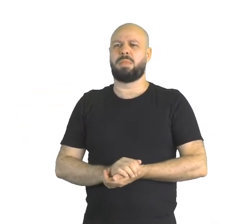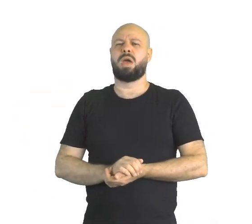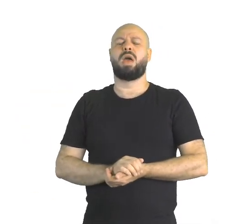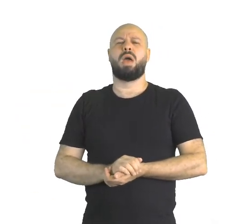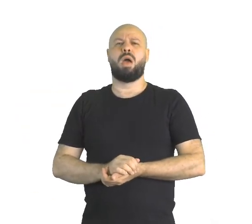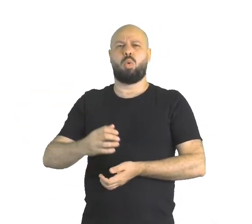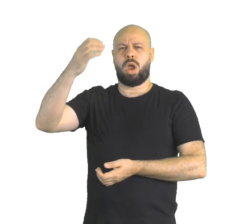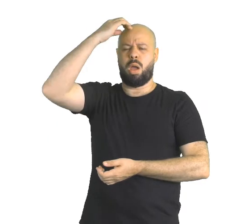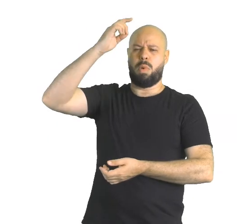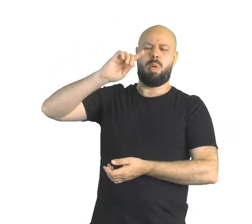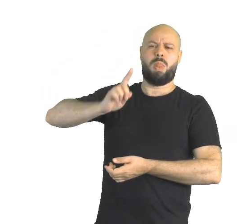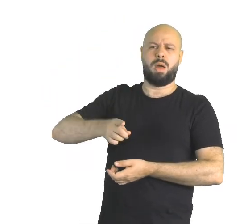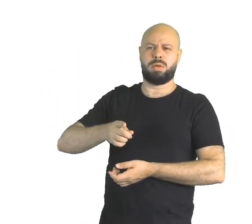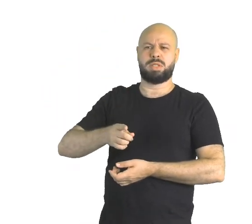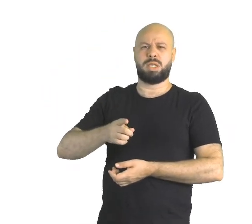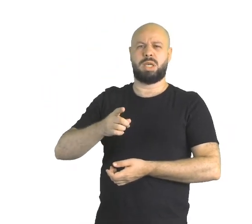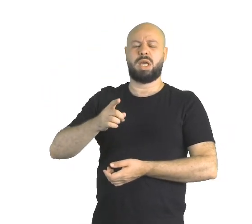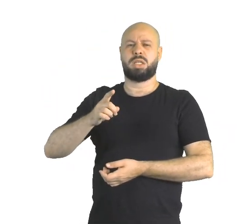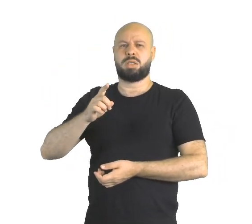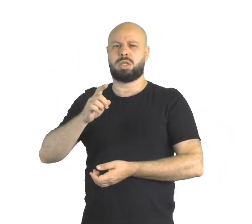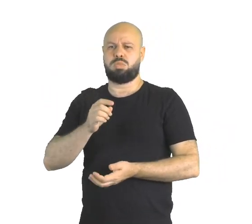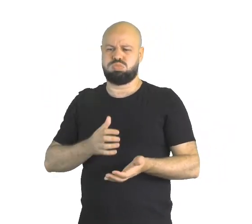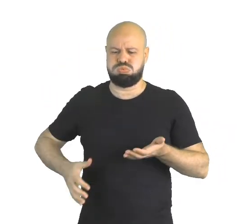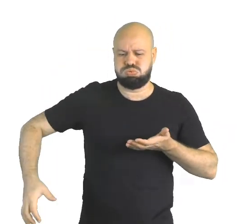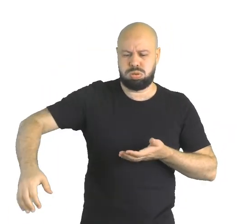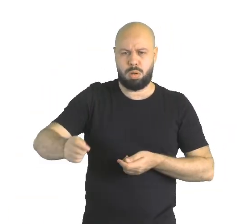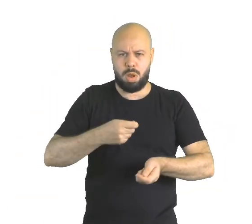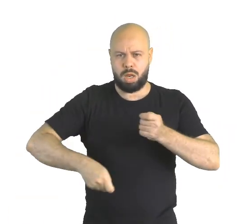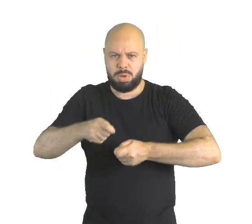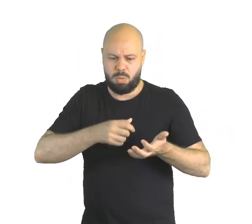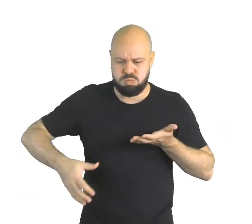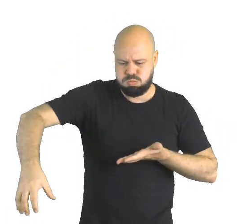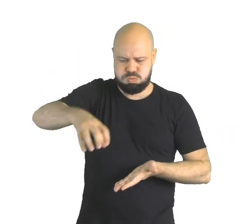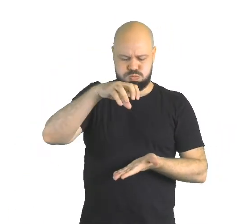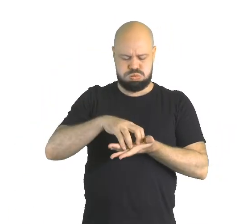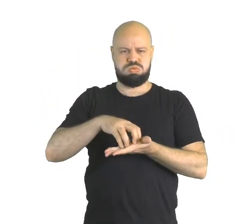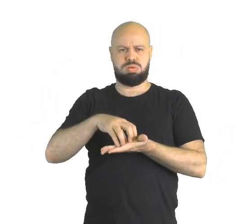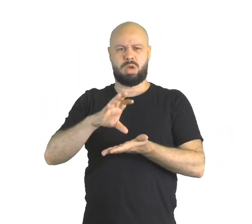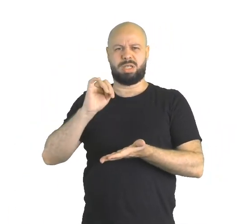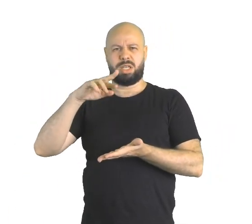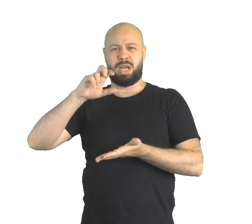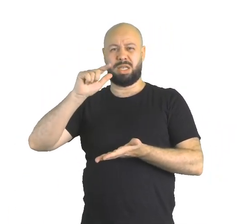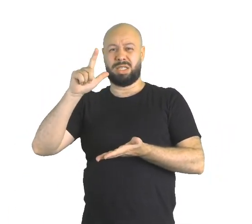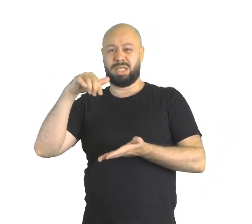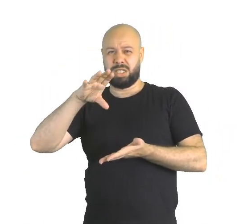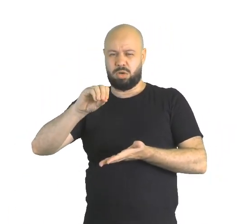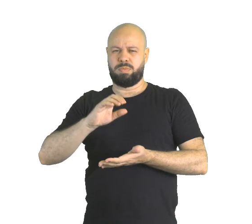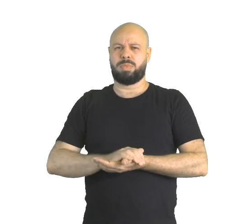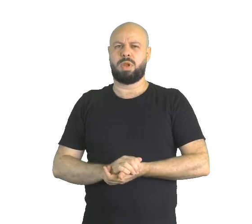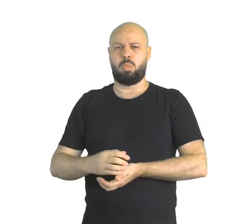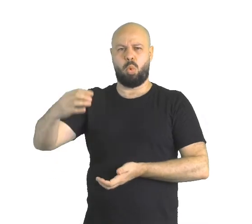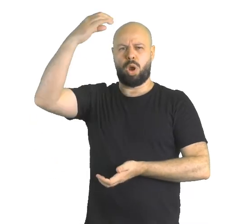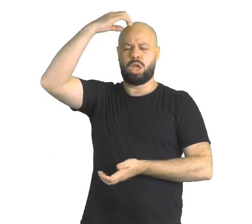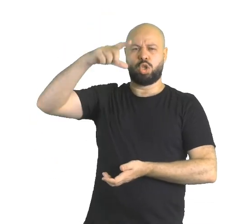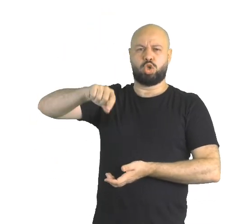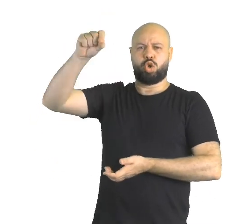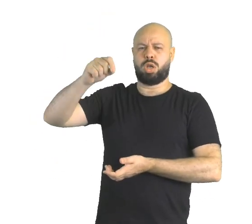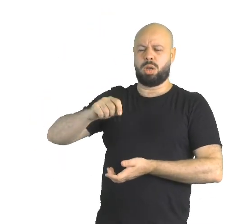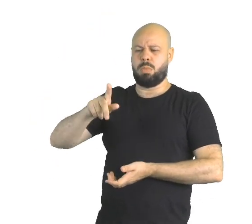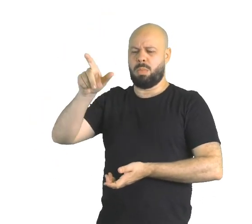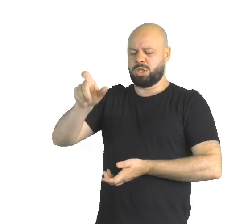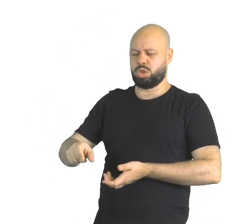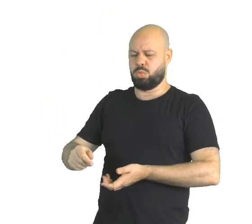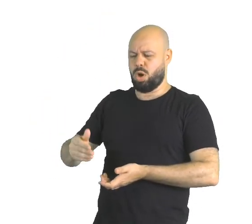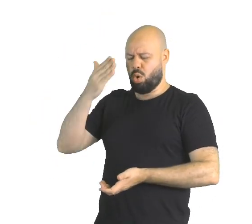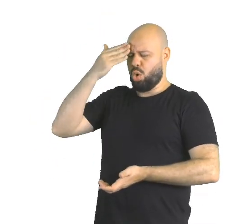É a chamada centralização administrativa, né? Ou seja, o rei ele vai escolher alguém da sua confiança. O